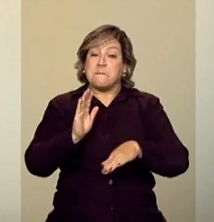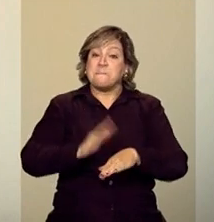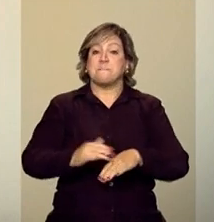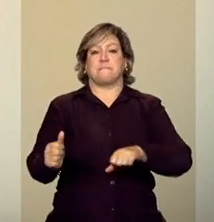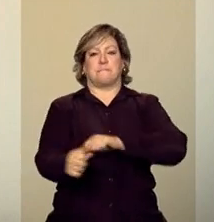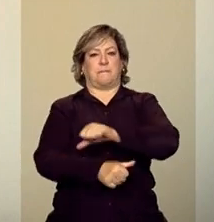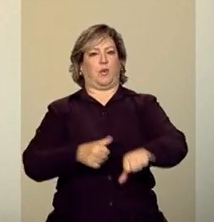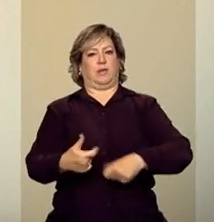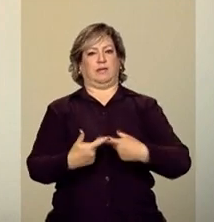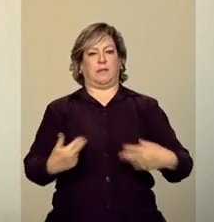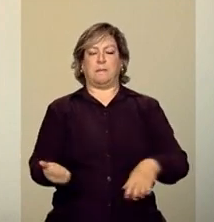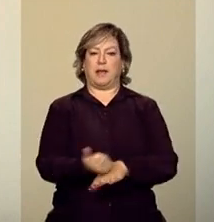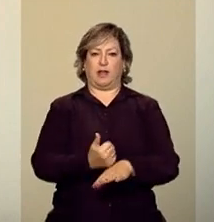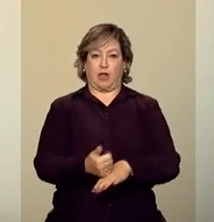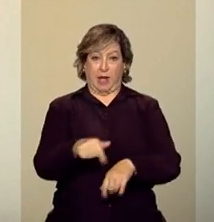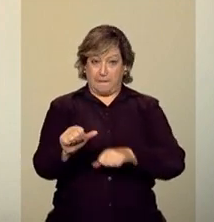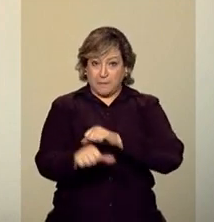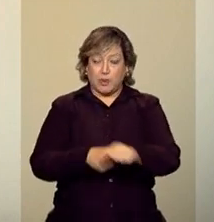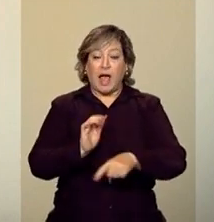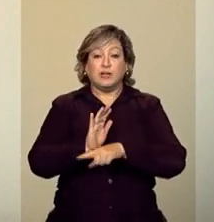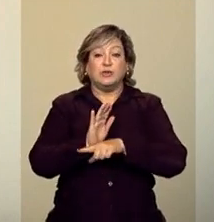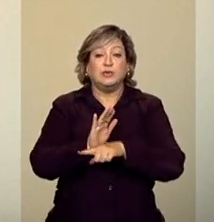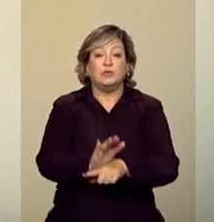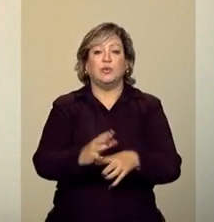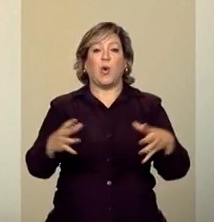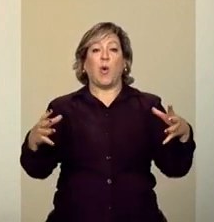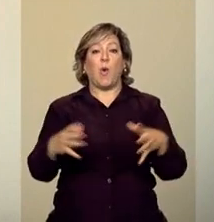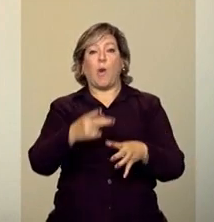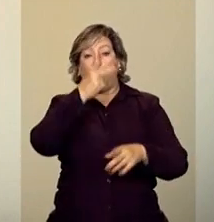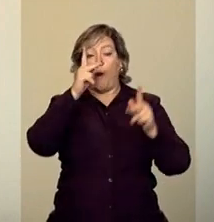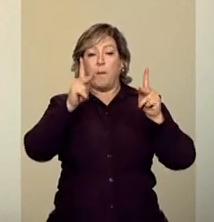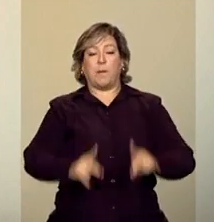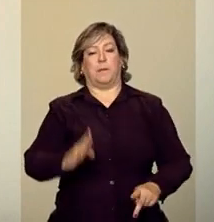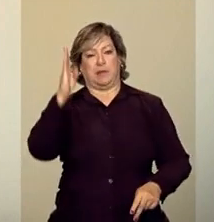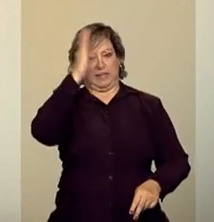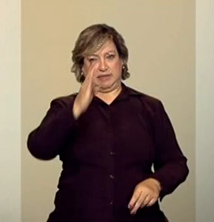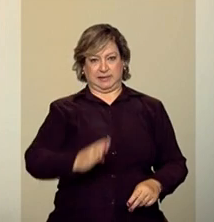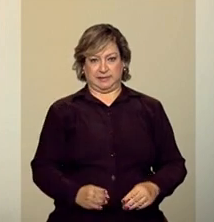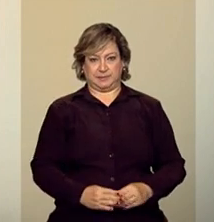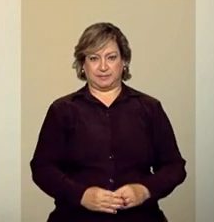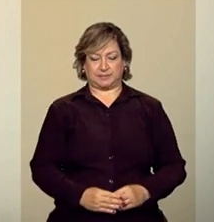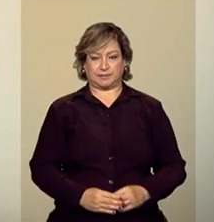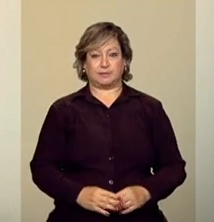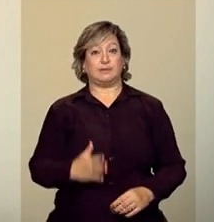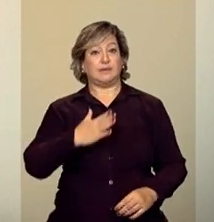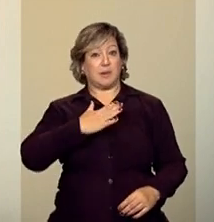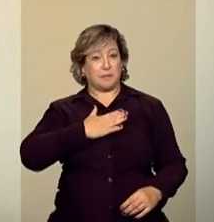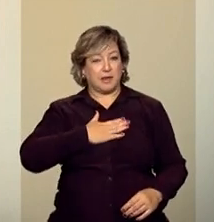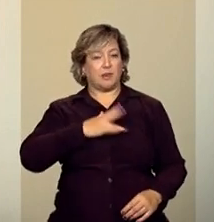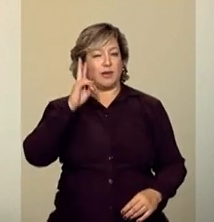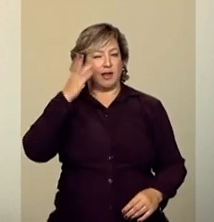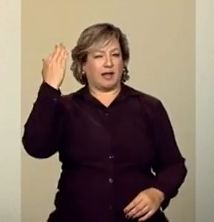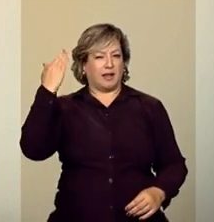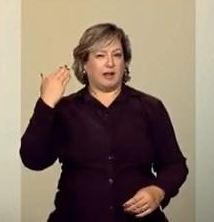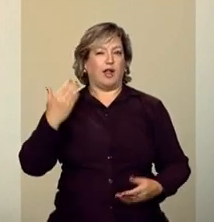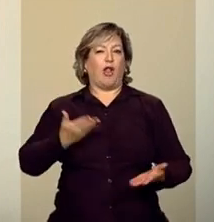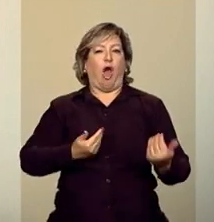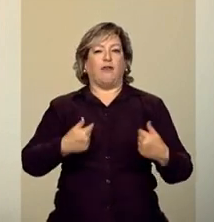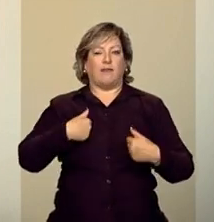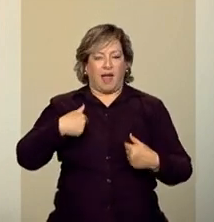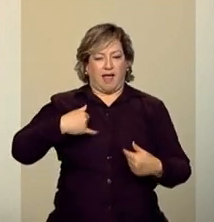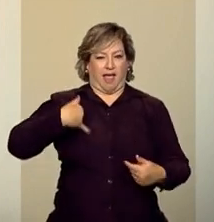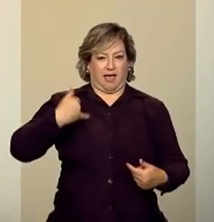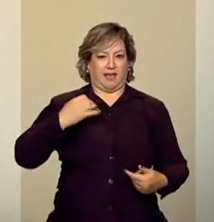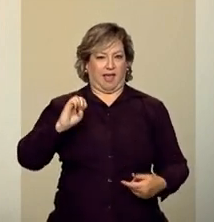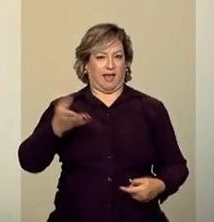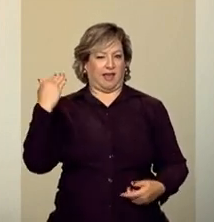mudanças. Mudanças que beneficiem o conjunto da população brasileira. A minha geração lutou muito para